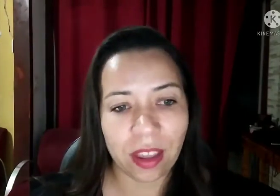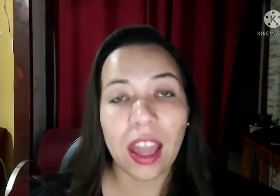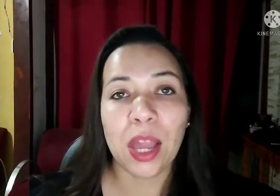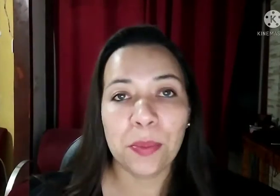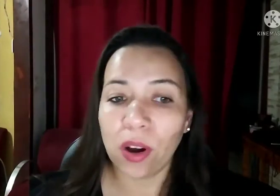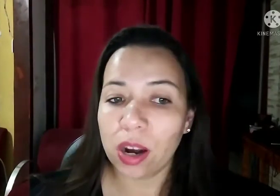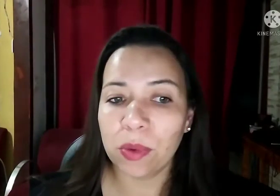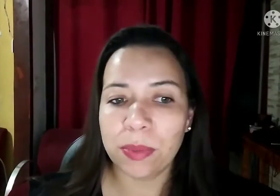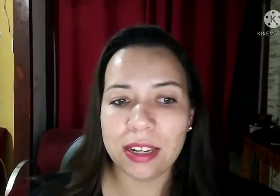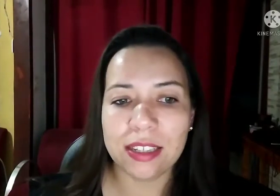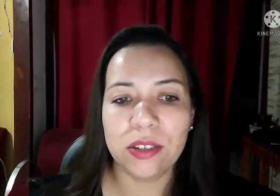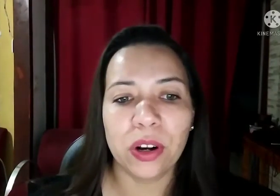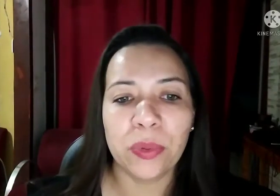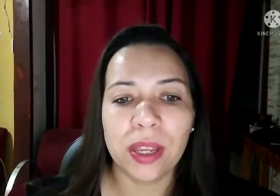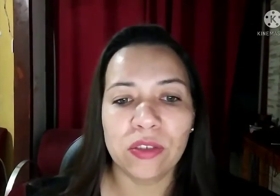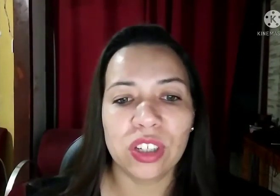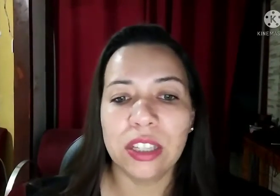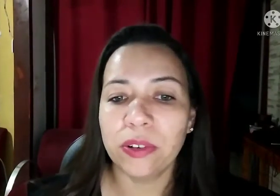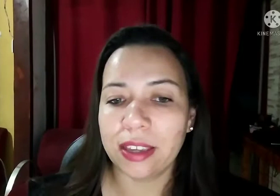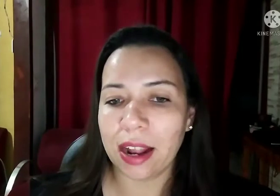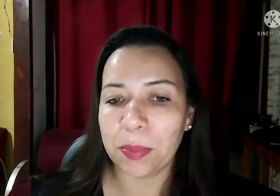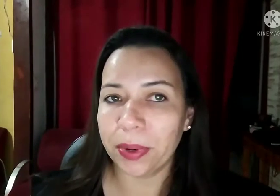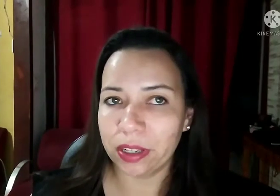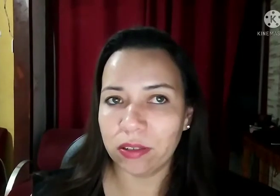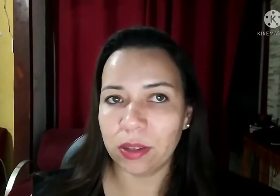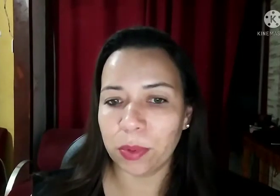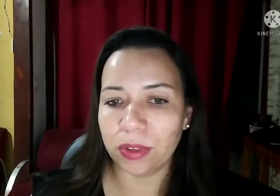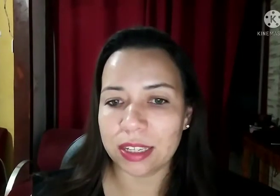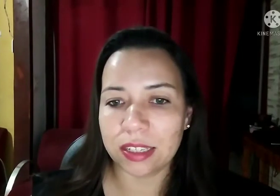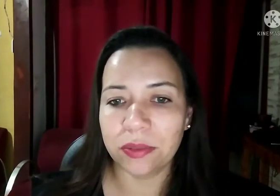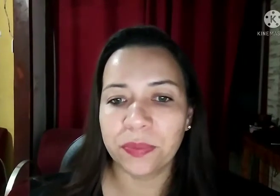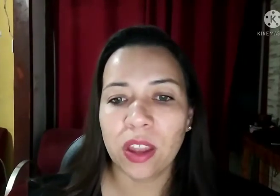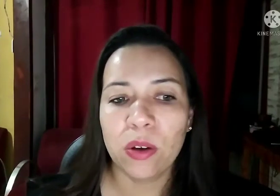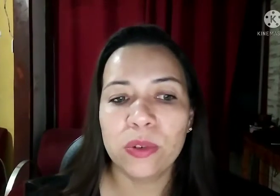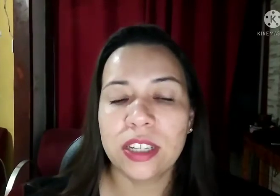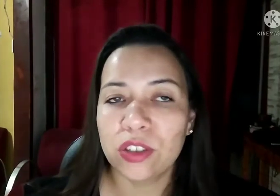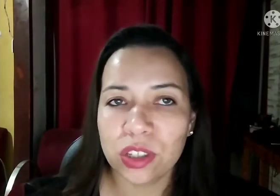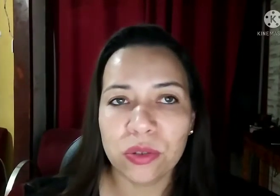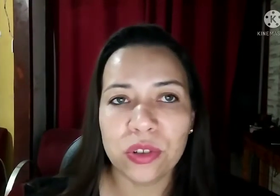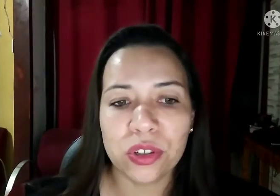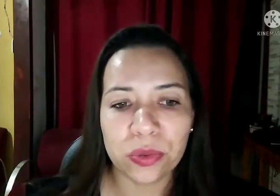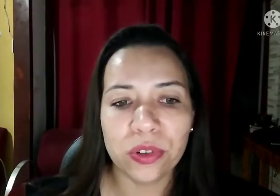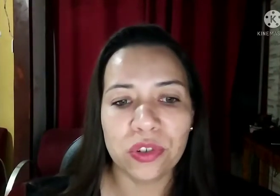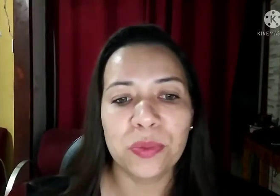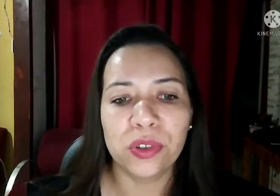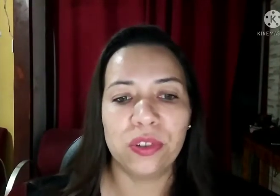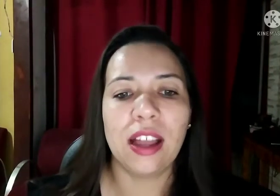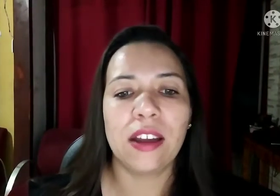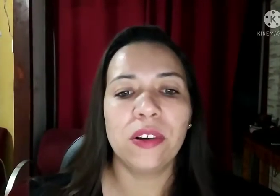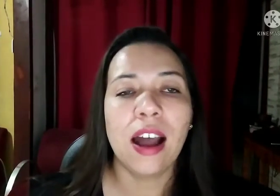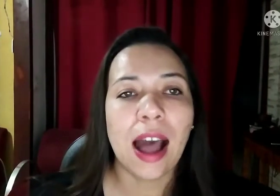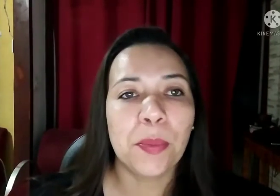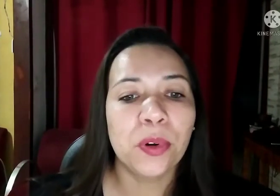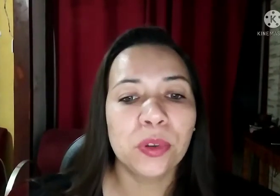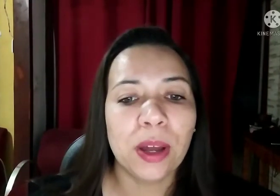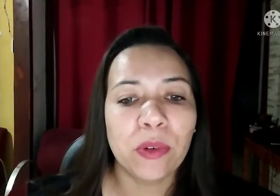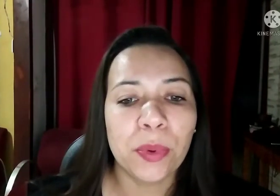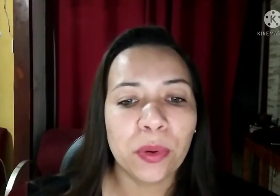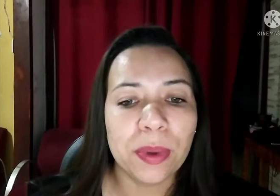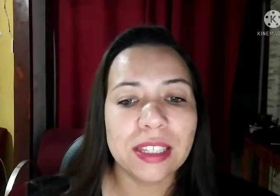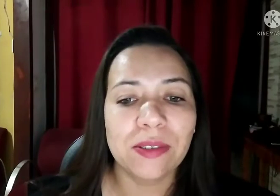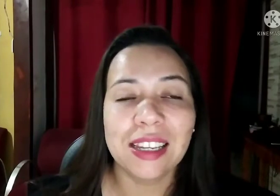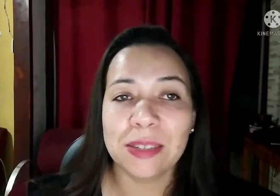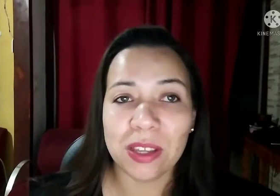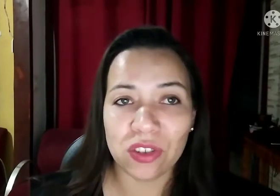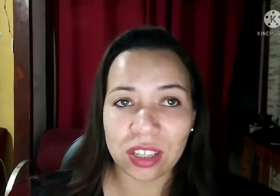pública. Embora mobilize o argumento de que não quer pânico na população, os sentidos dos discursos de Bolsonaro apontam para